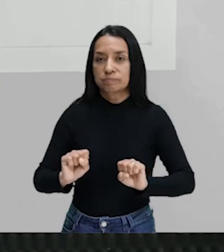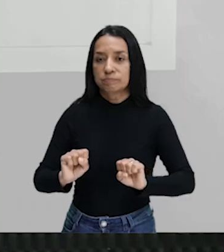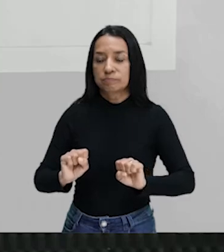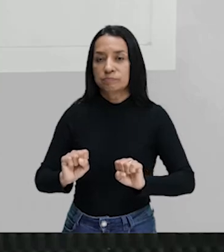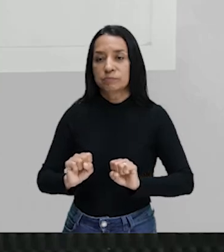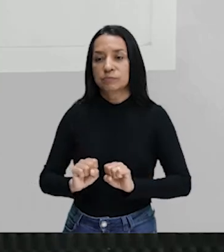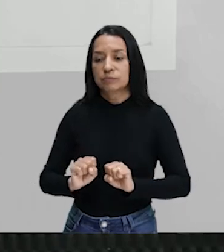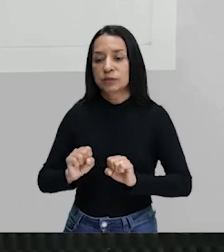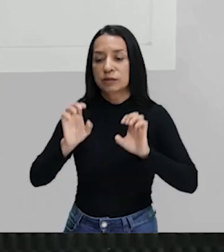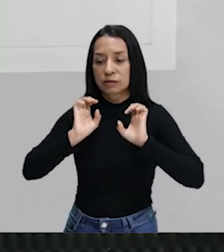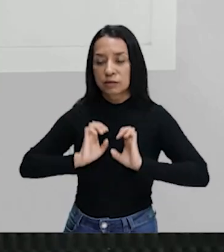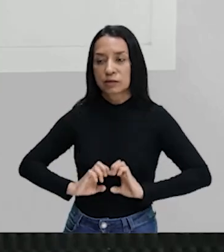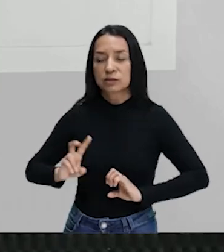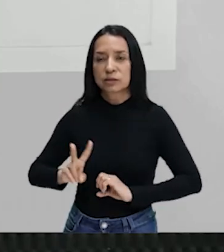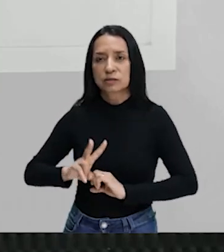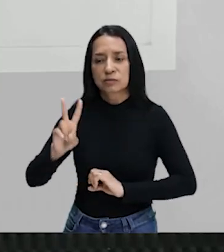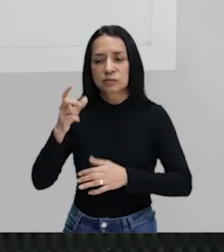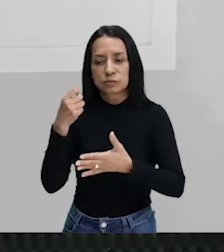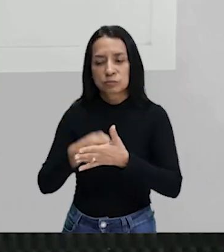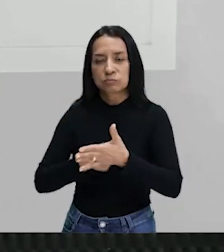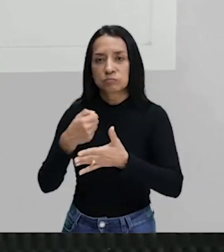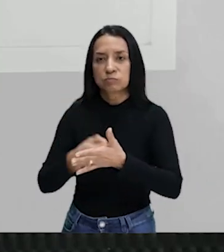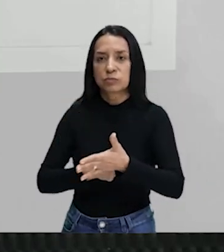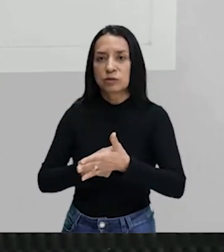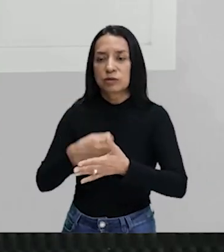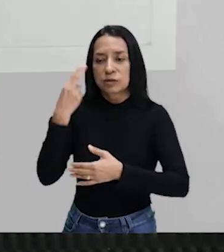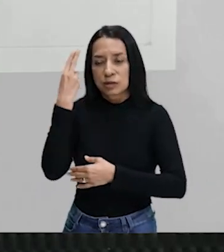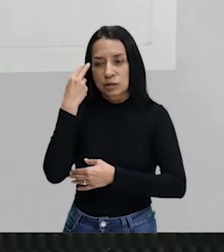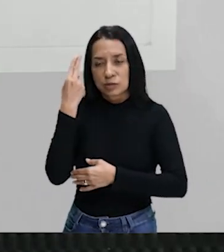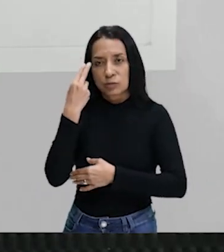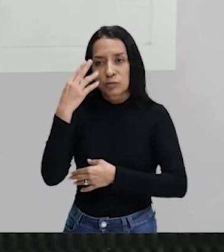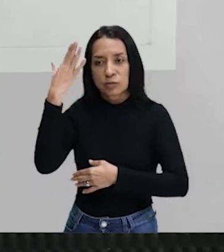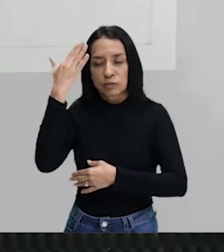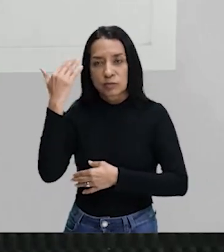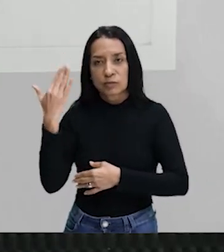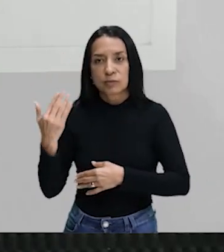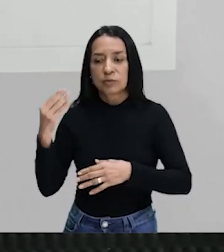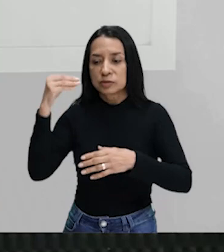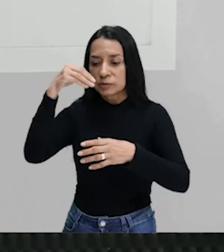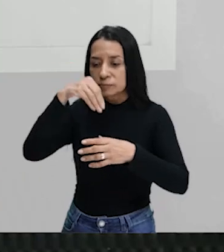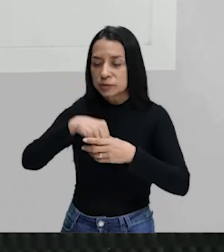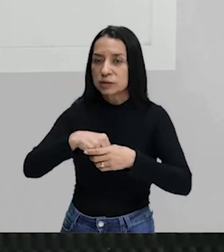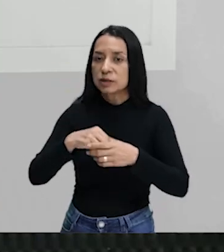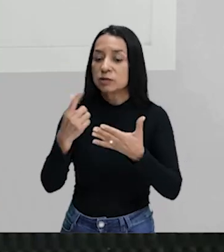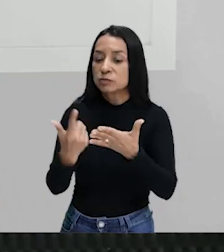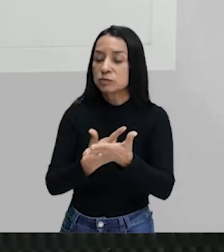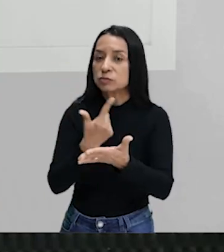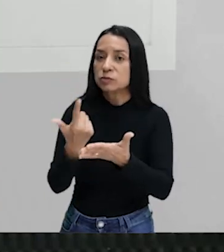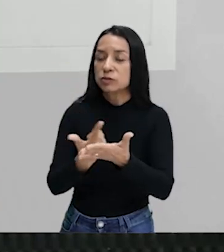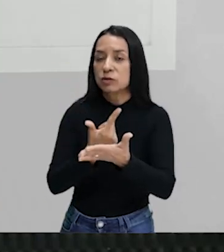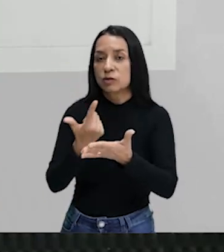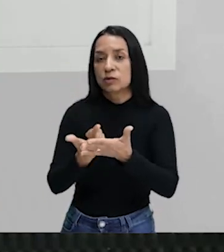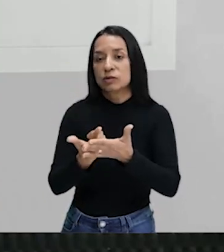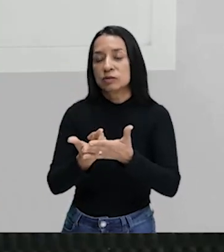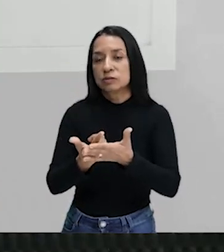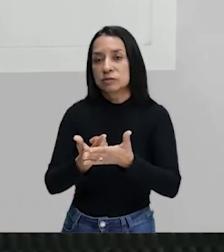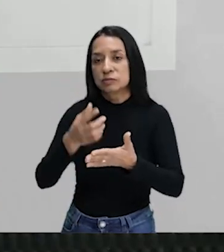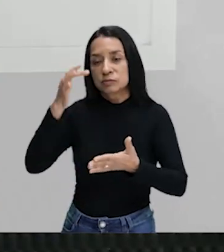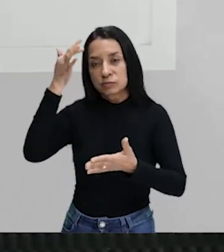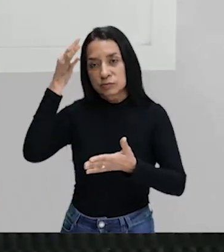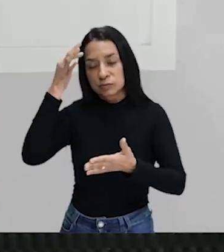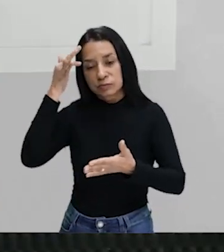comum, ela é muito cobrada, ela é muito famosa dentro dos livros de filosofia, dentro dos